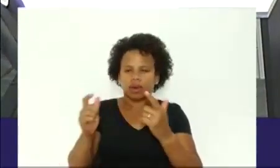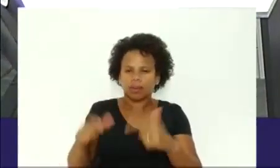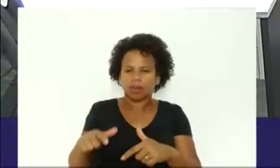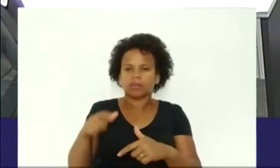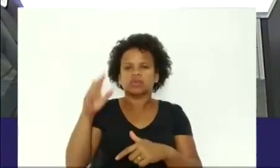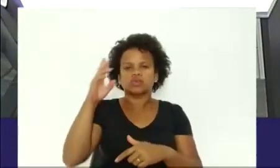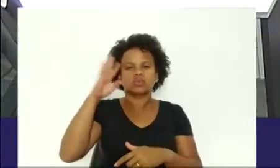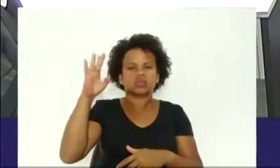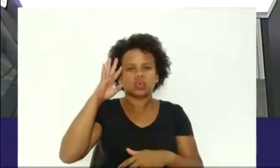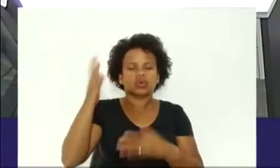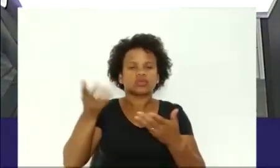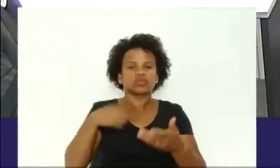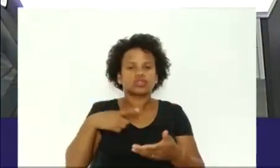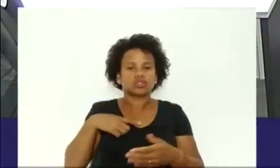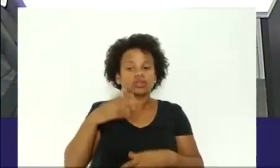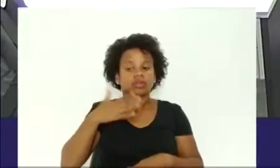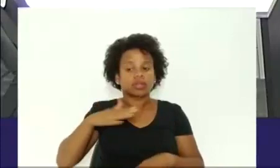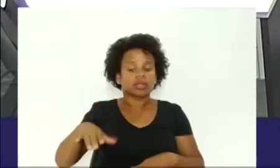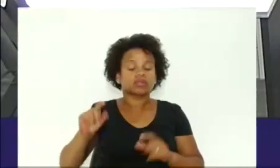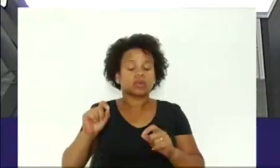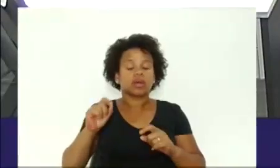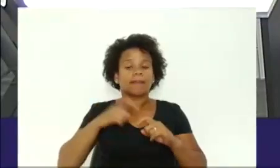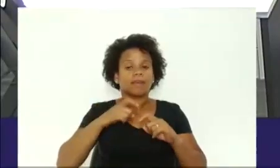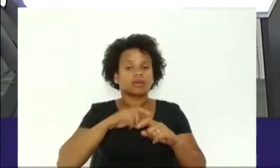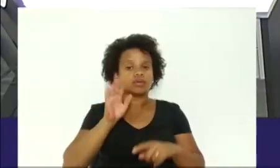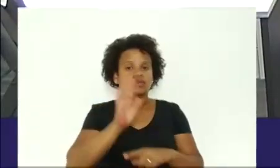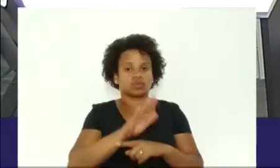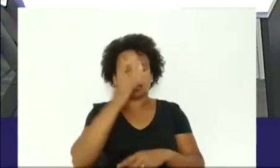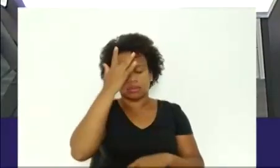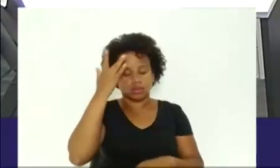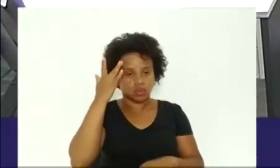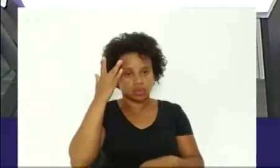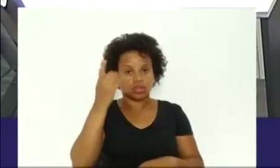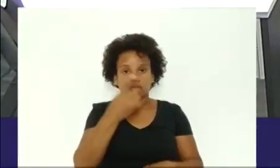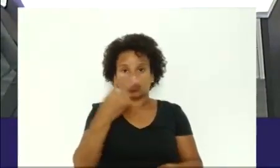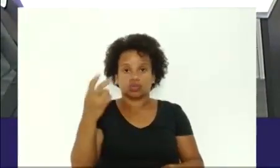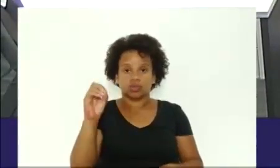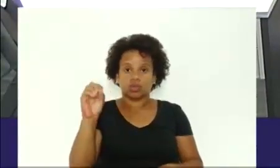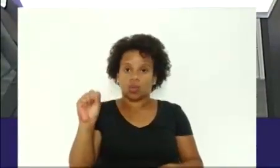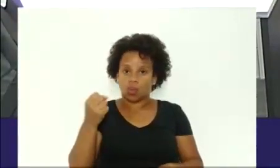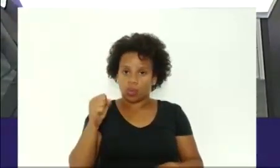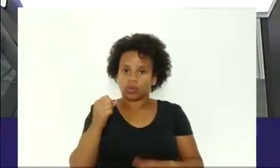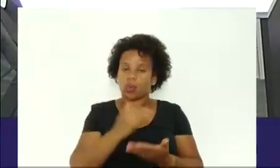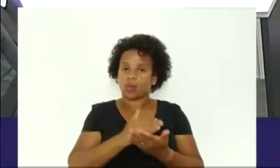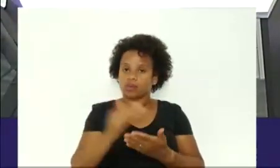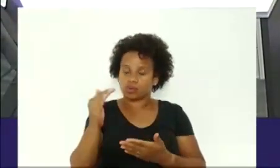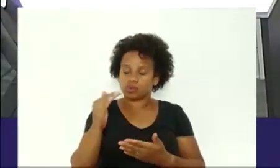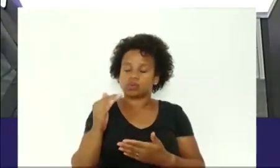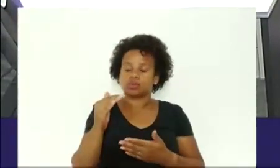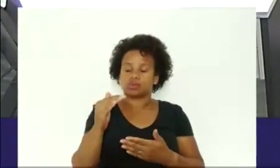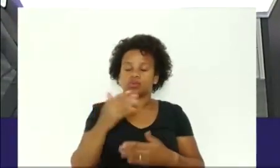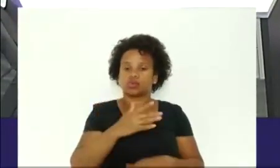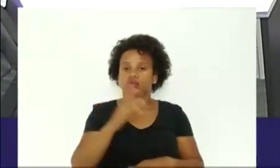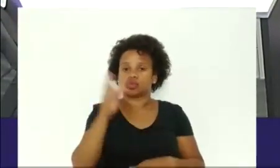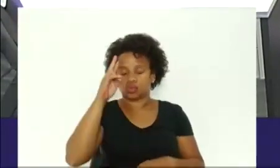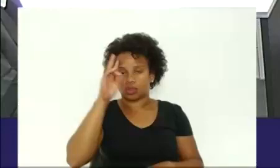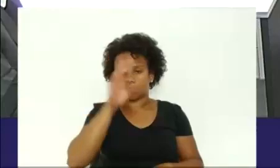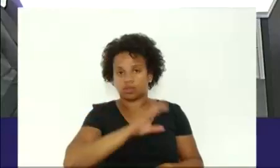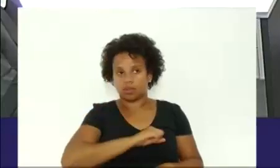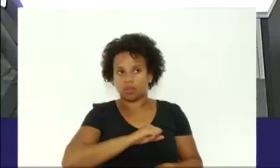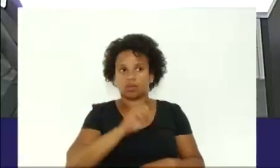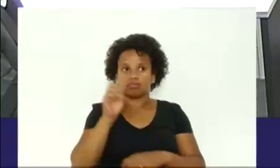Em 2008, começou sua história de amor por Botucatu, pois após muito estudo ingressou na Faculdade de Medicina da